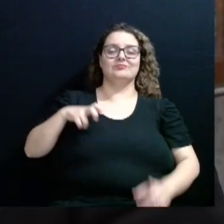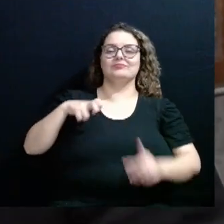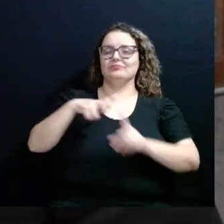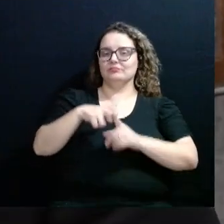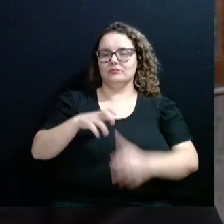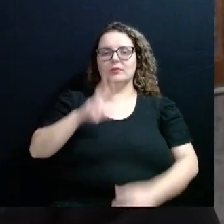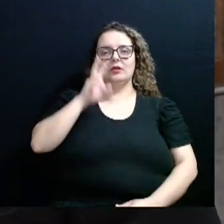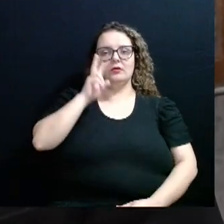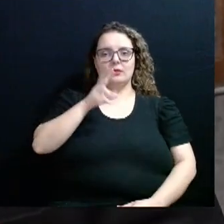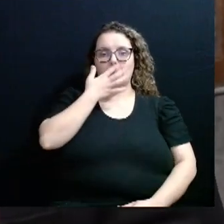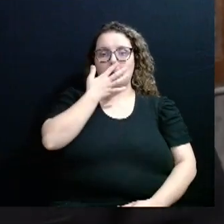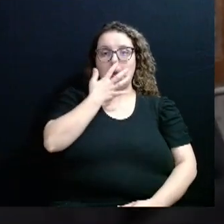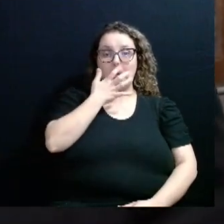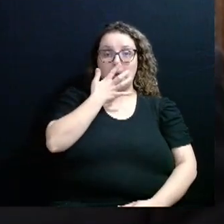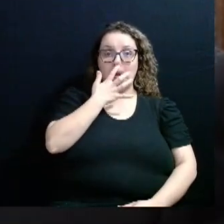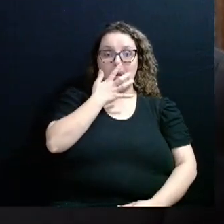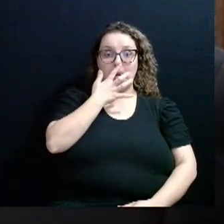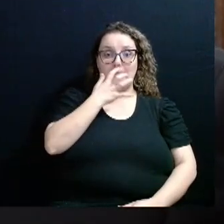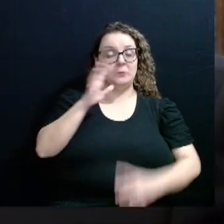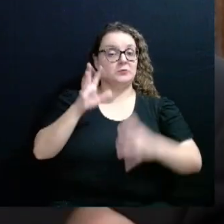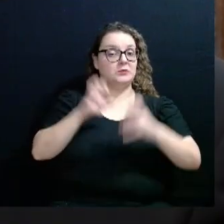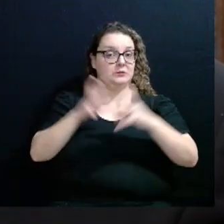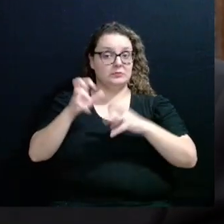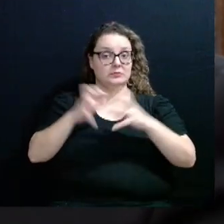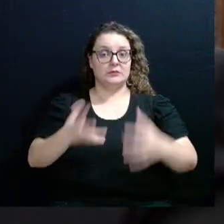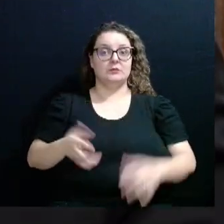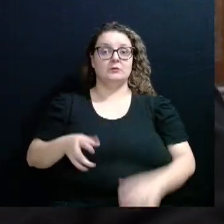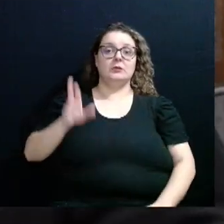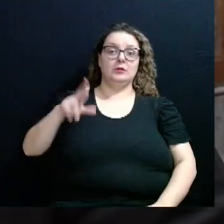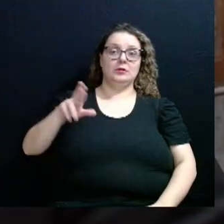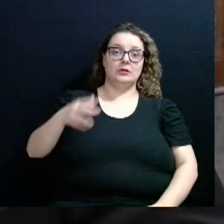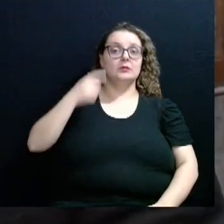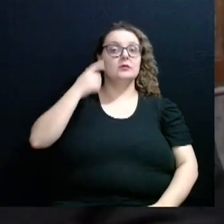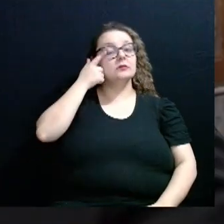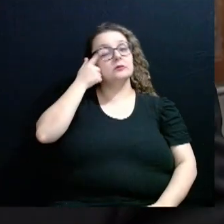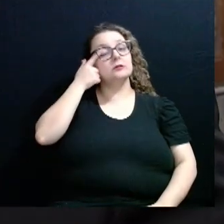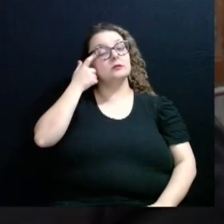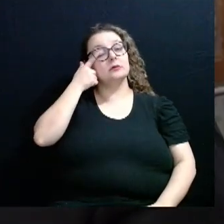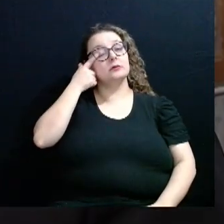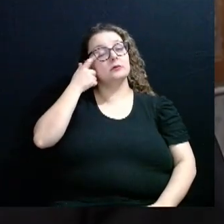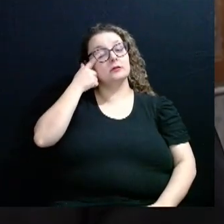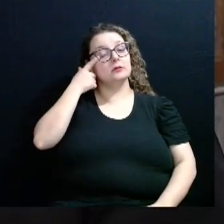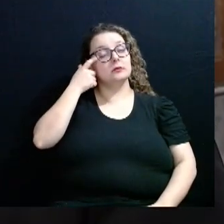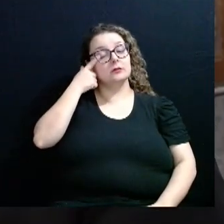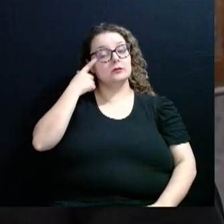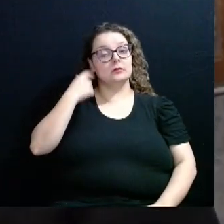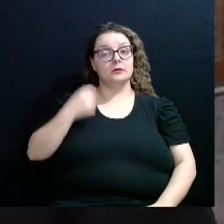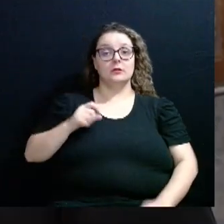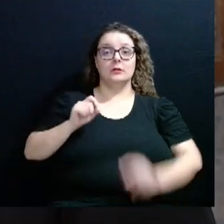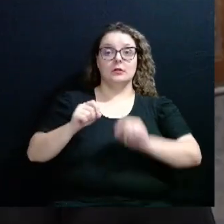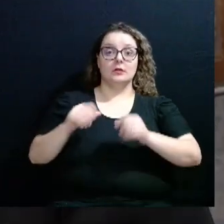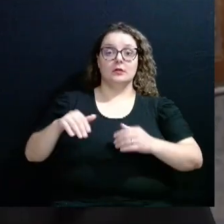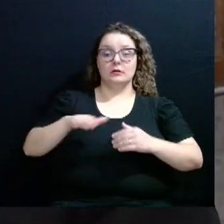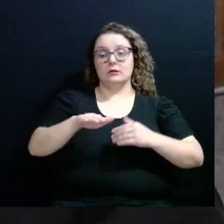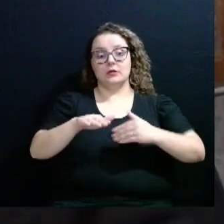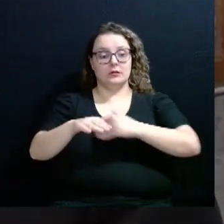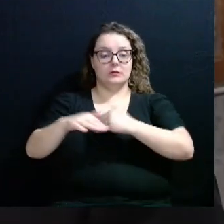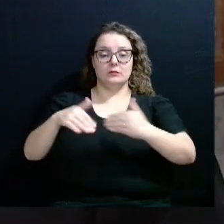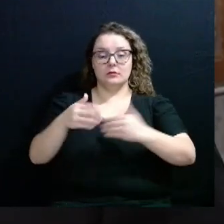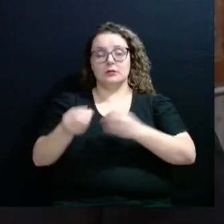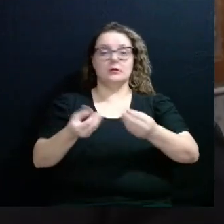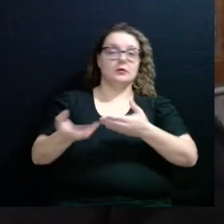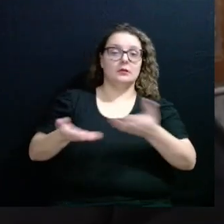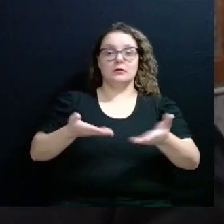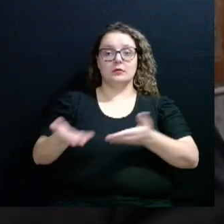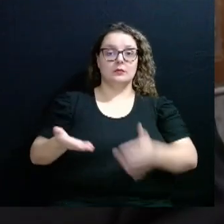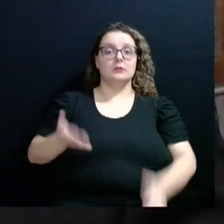de brigas por conta quem vai dar a preferência para quem, né? Nós sabemos que tem isso, que